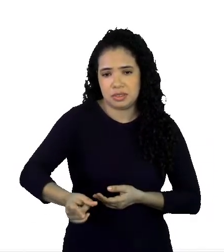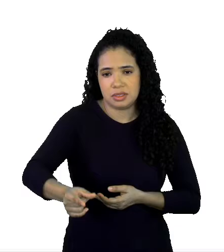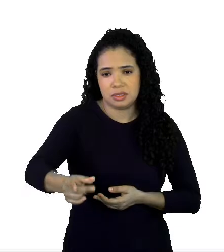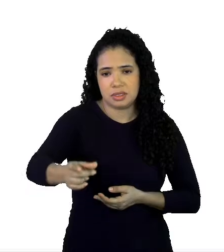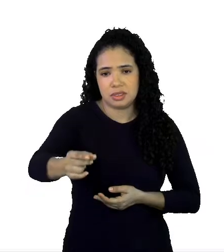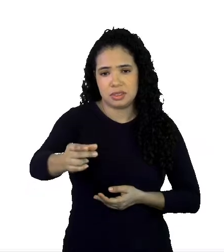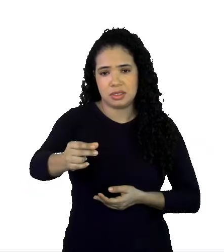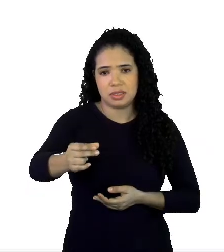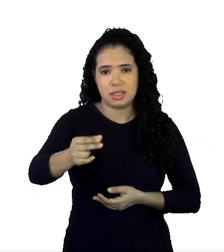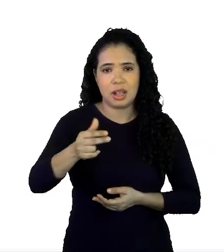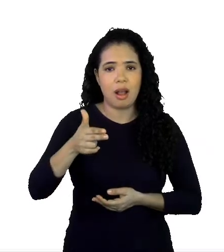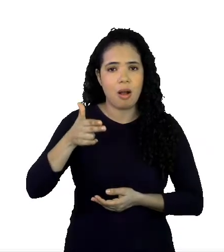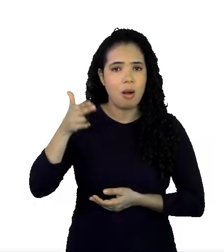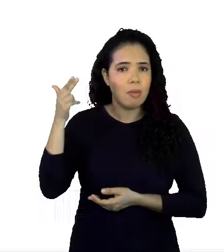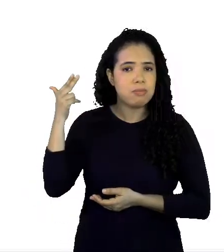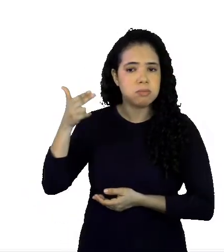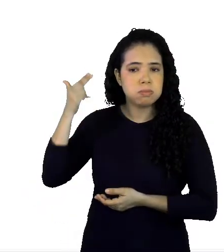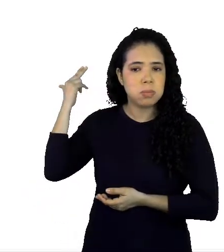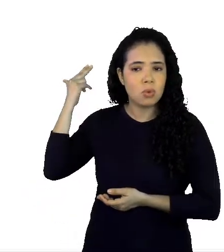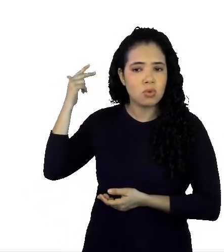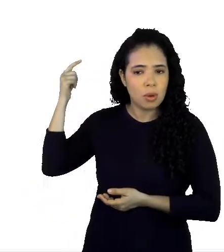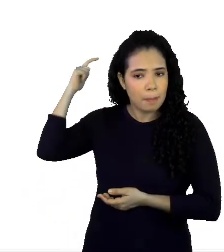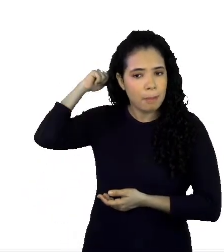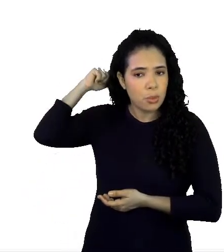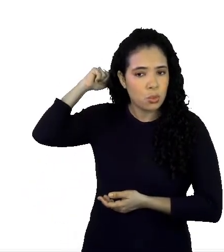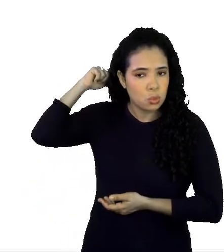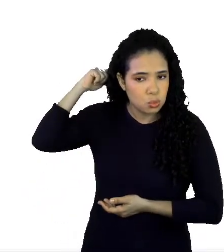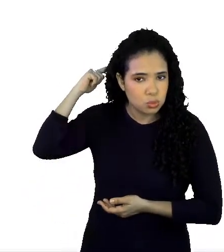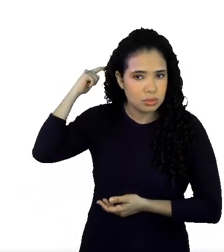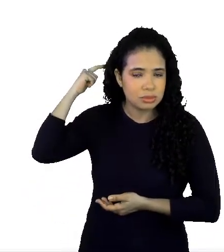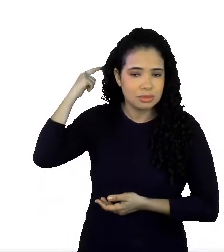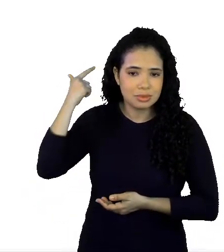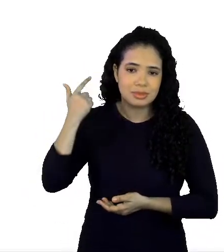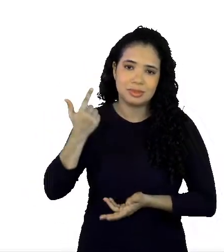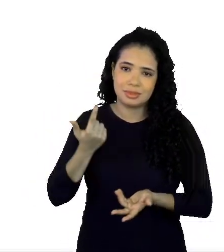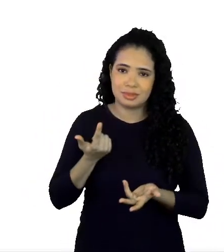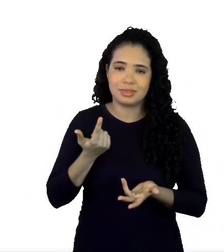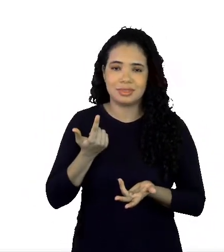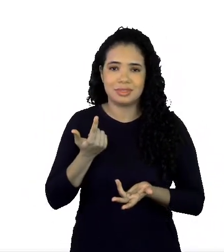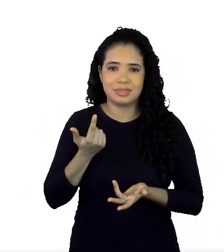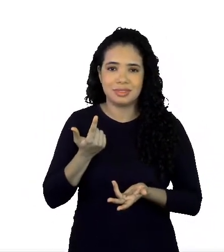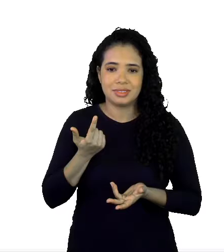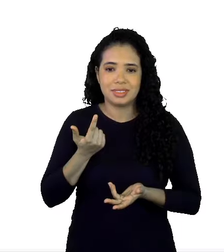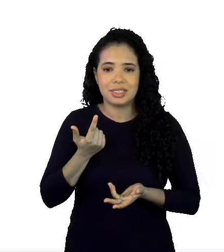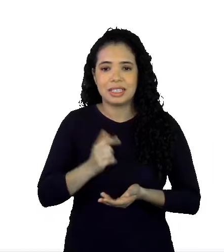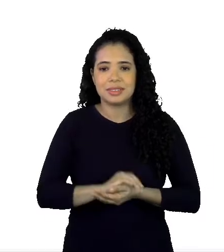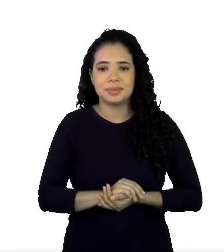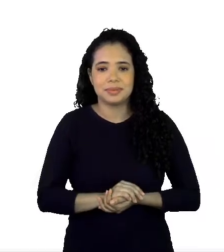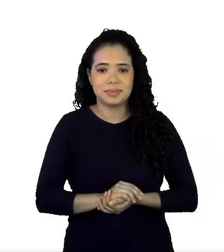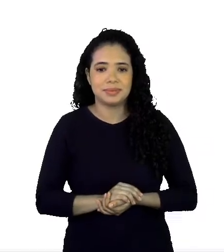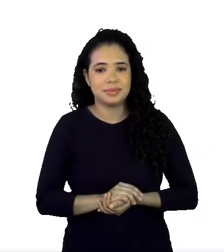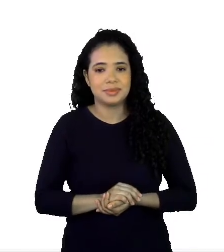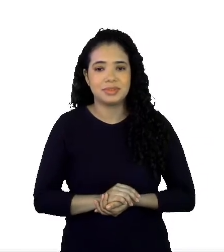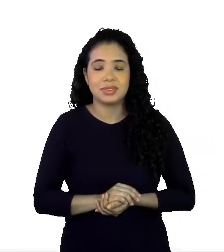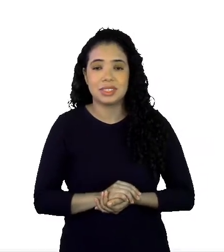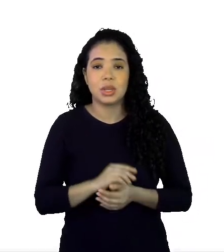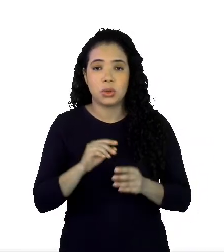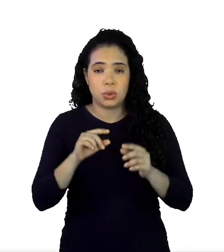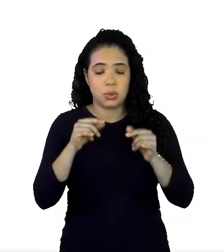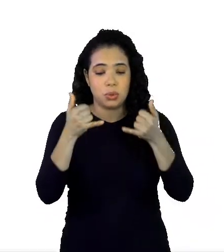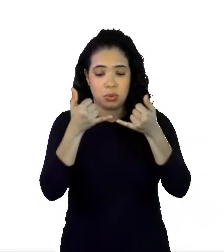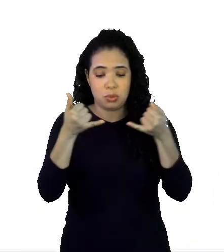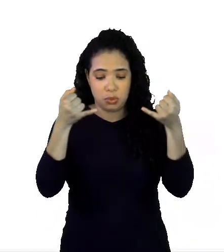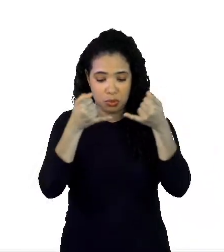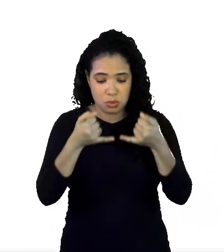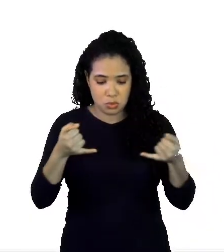tiro veio por trás. Olha só que concisão desse mini conto, né? 2 linhas, mas que diz alguma coisa,